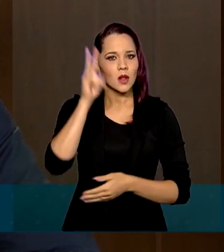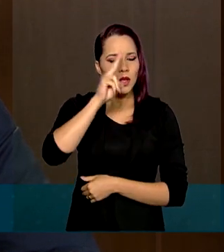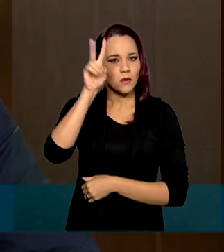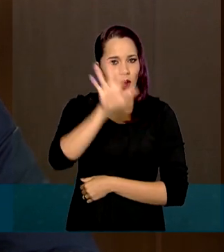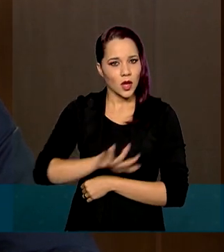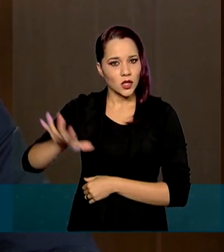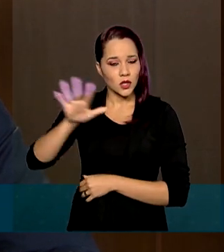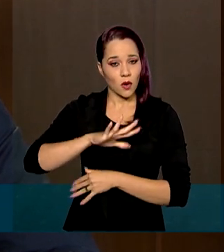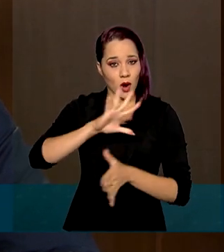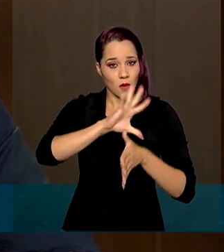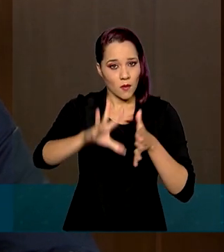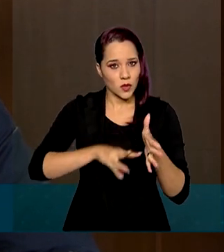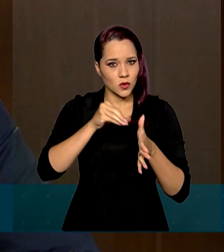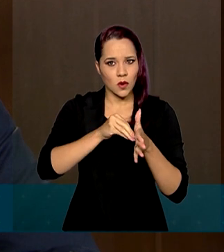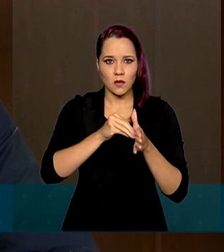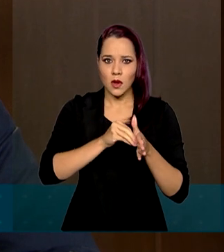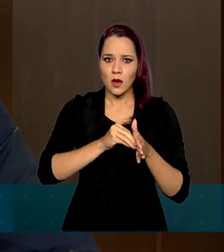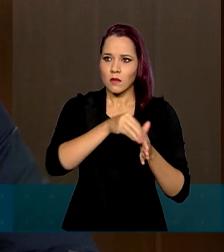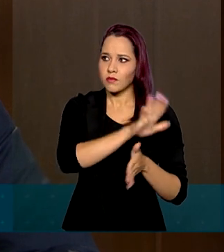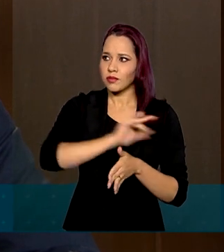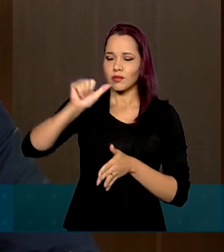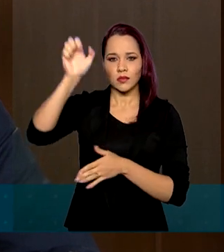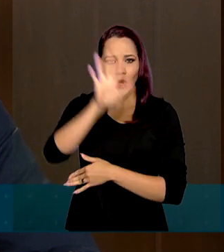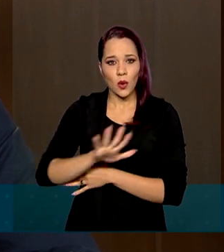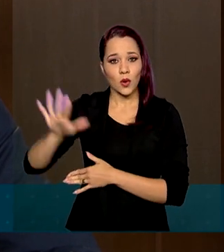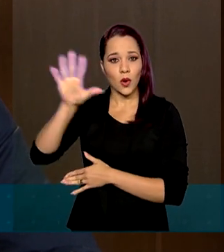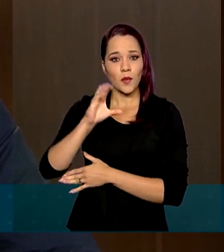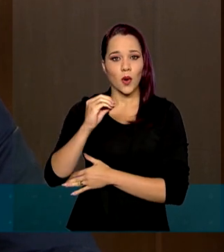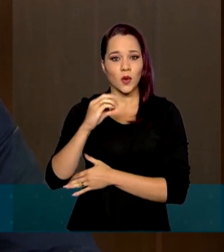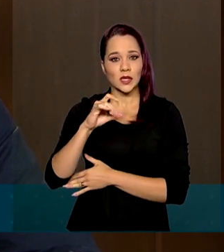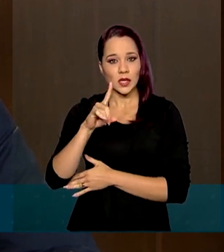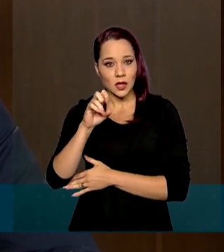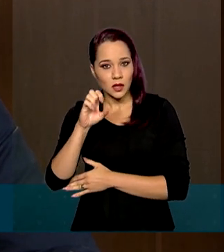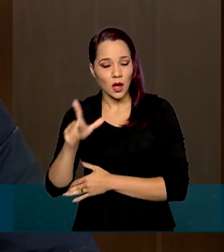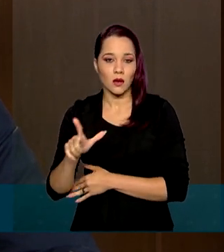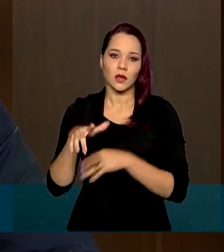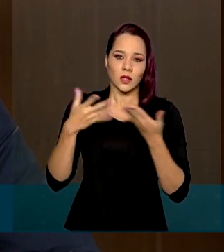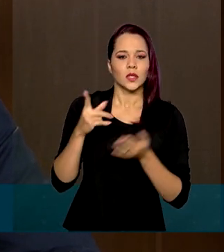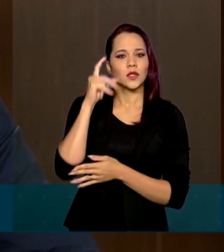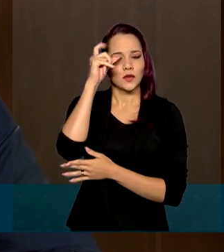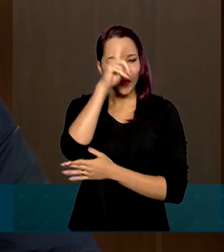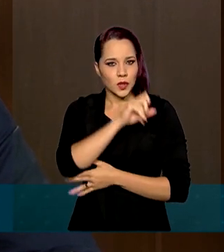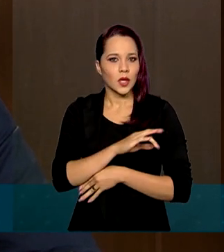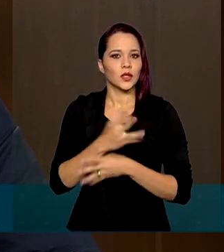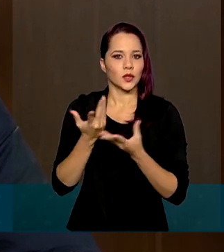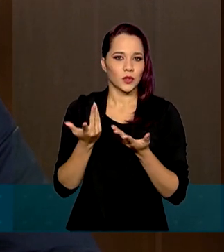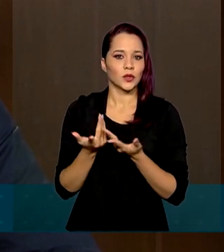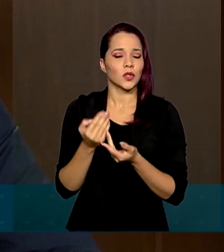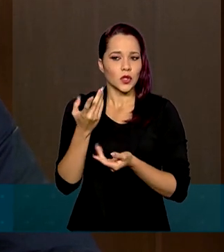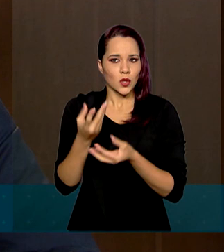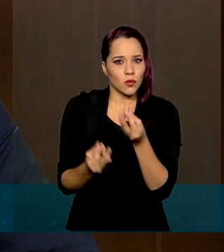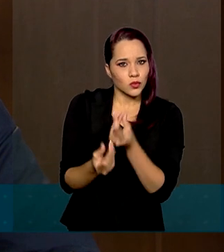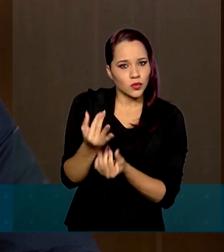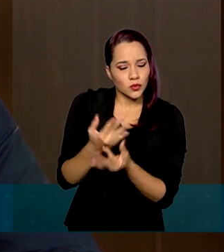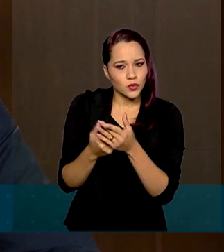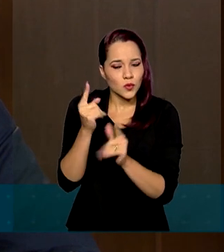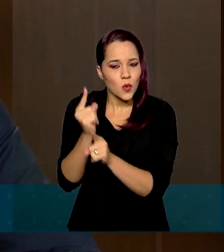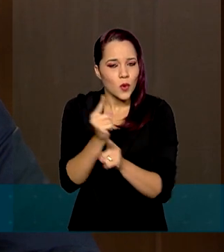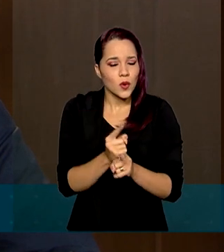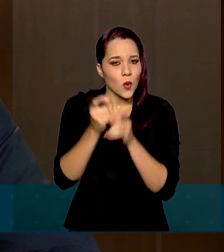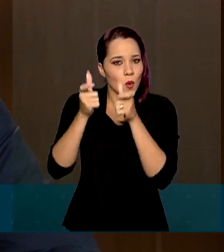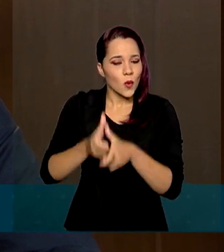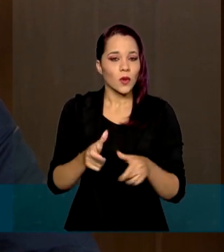amazônica é maior que toda a Europa Ocidental. Daí a dificuldade de combater não só os focos de incêndio,